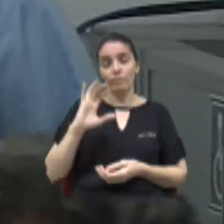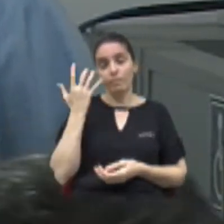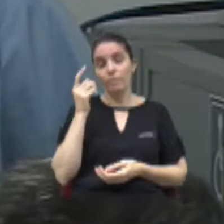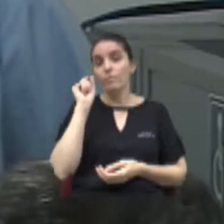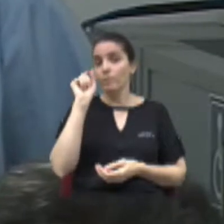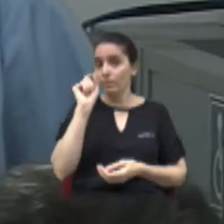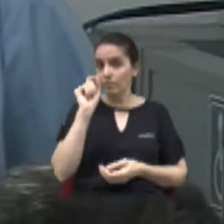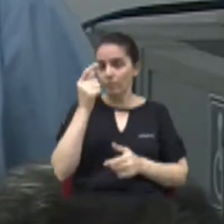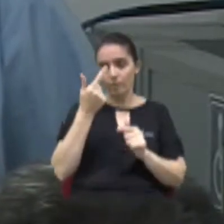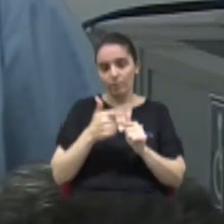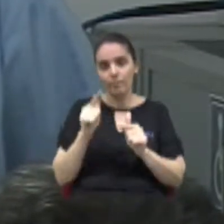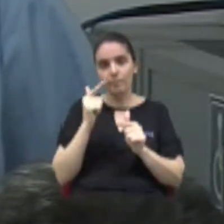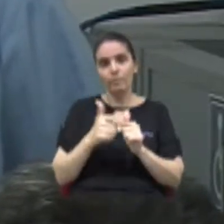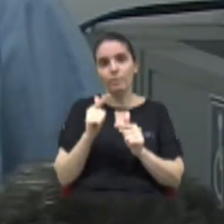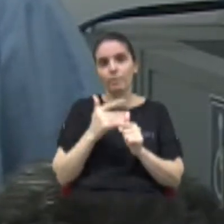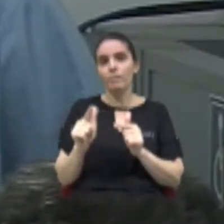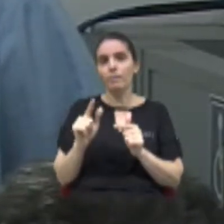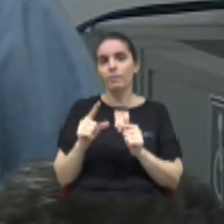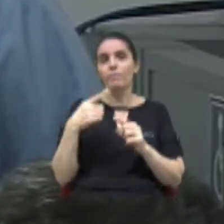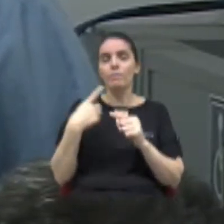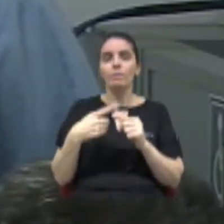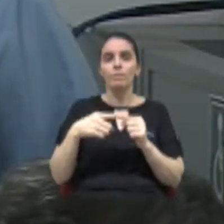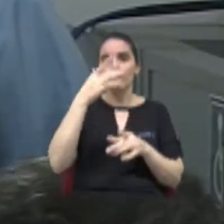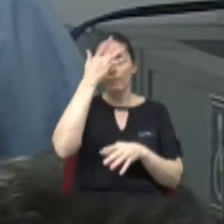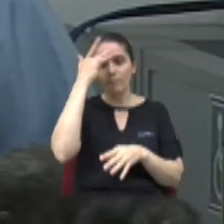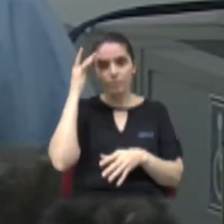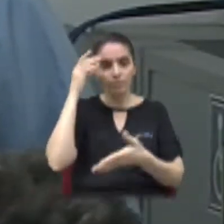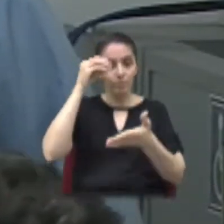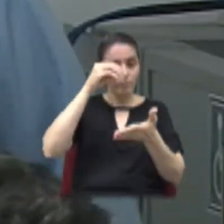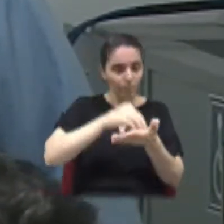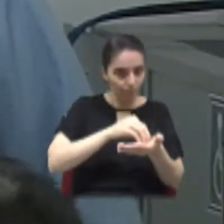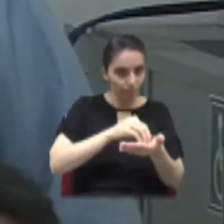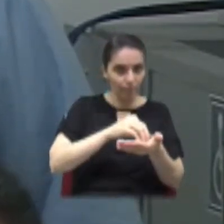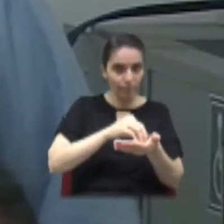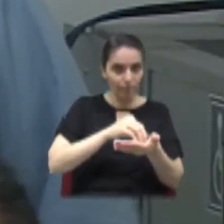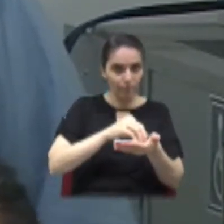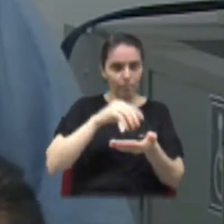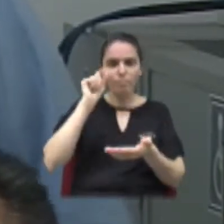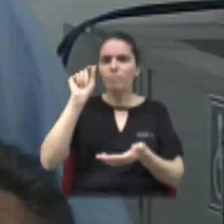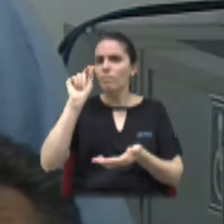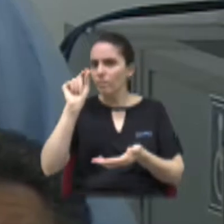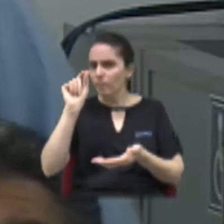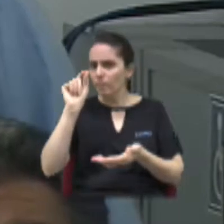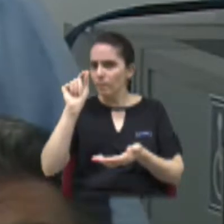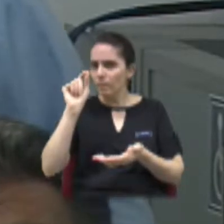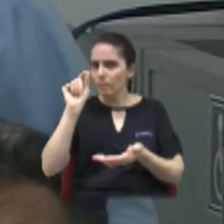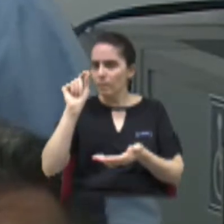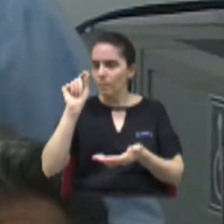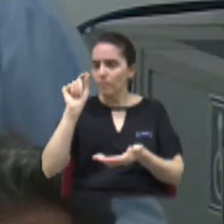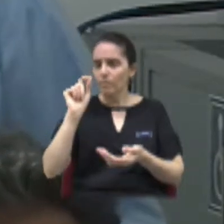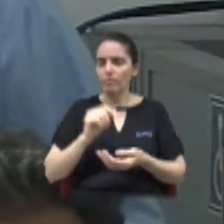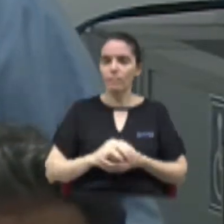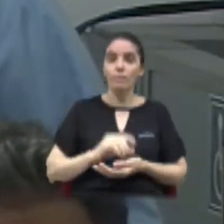principalmente na área da habitação. Nós tivemos aqui, segunda-feira, alguns populares que buscam